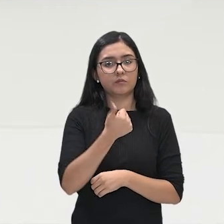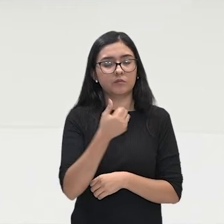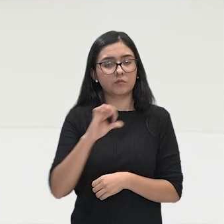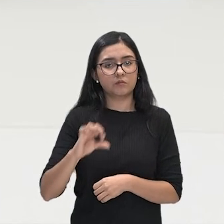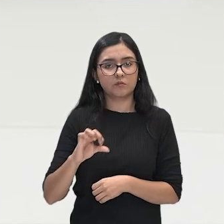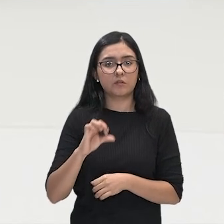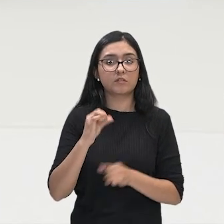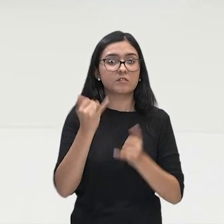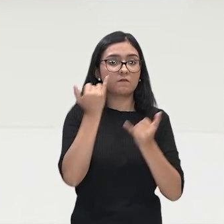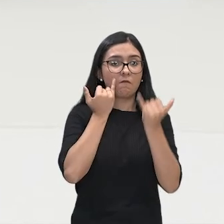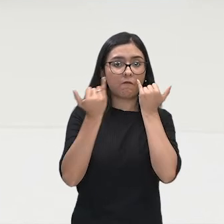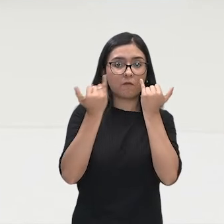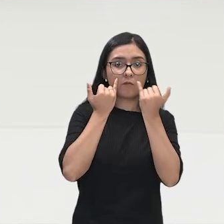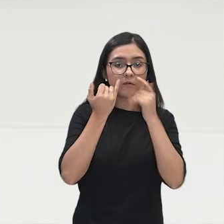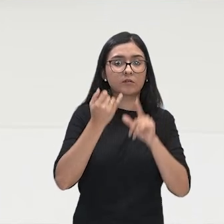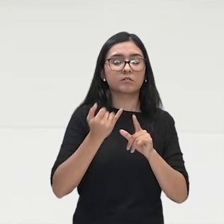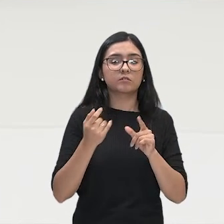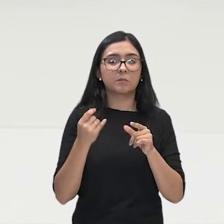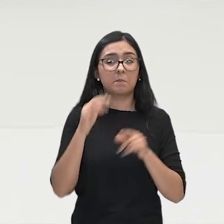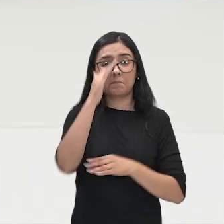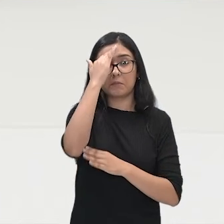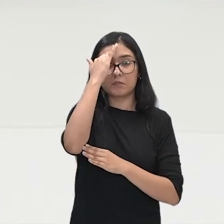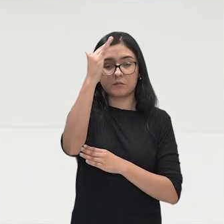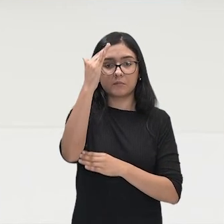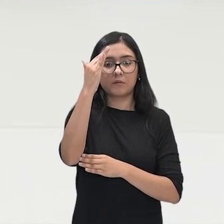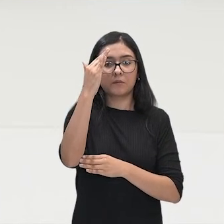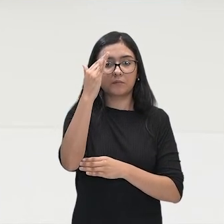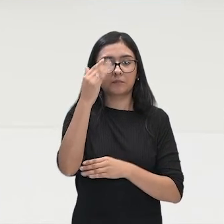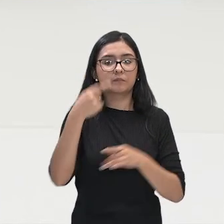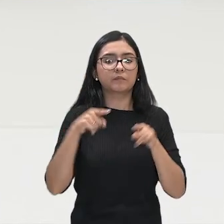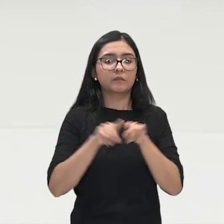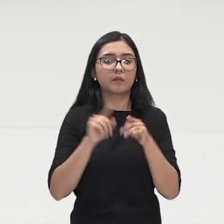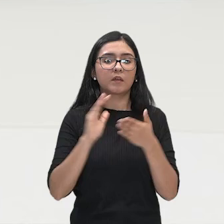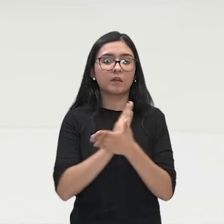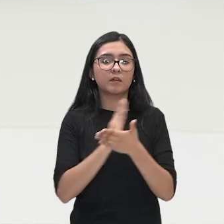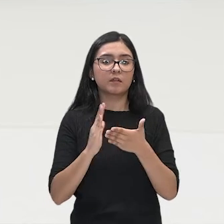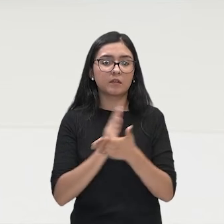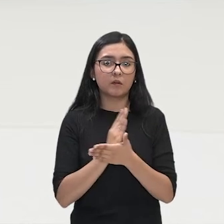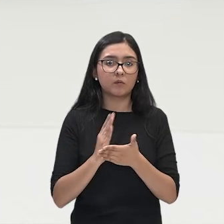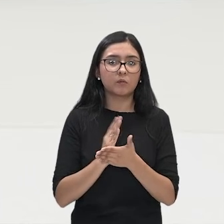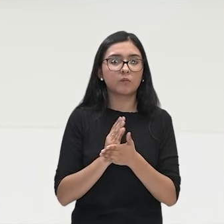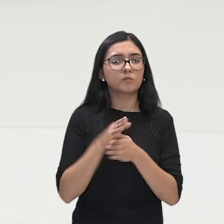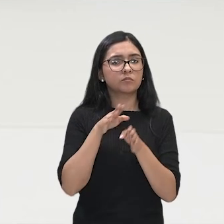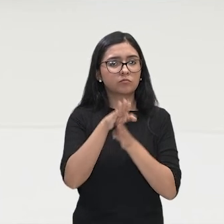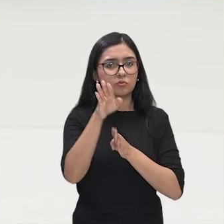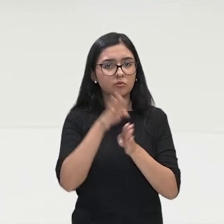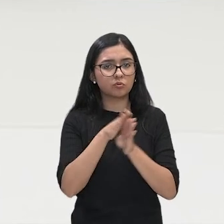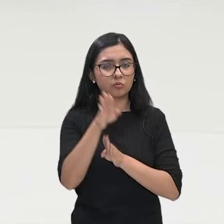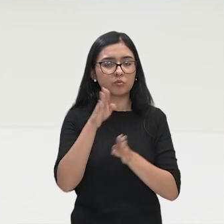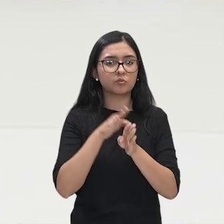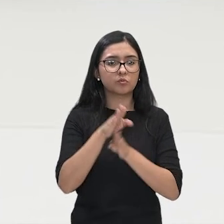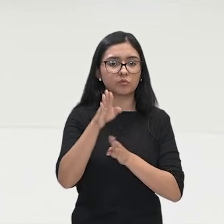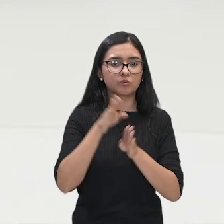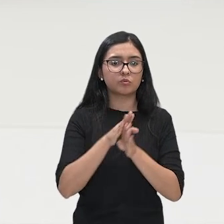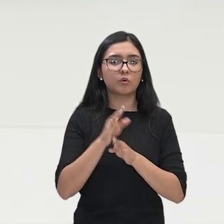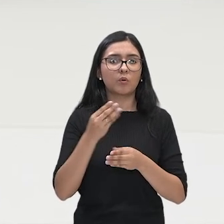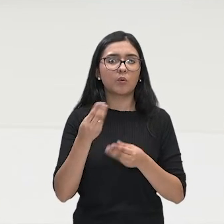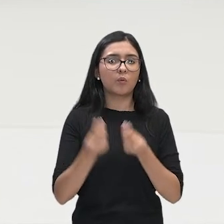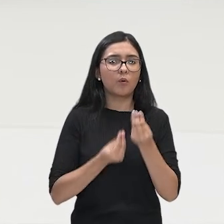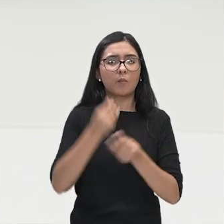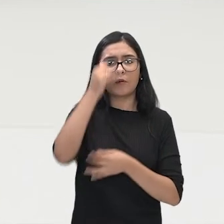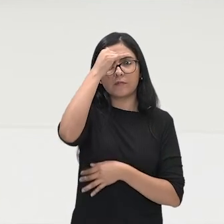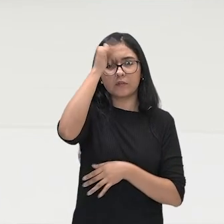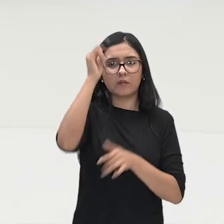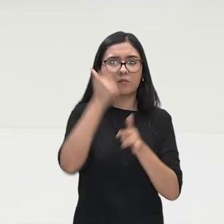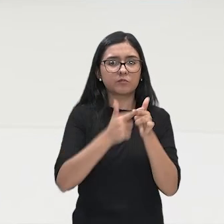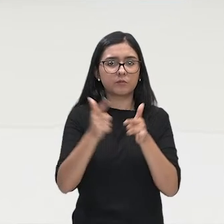os dados principais e algumas recomendações de enfrentamento dos